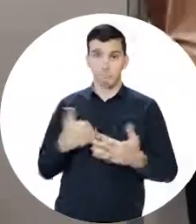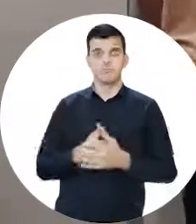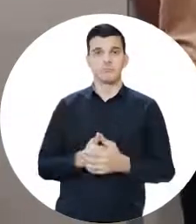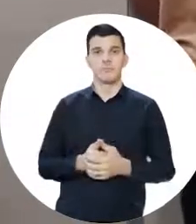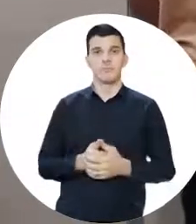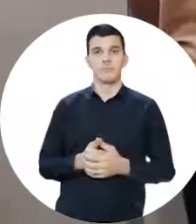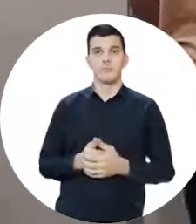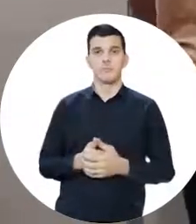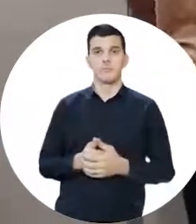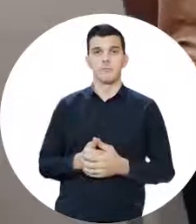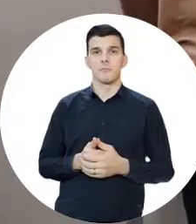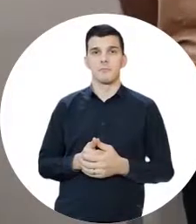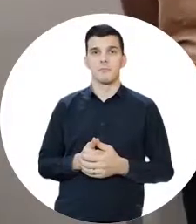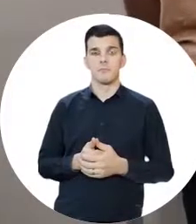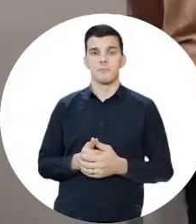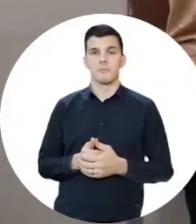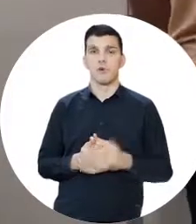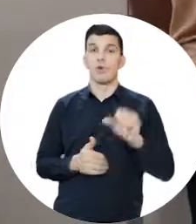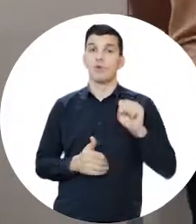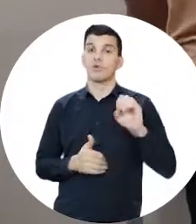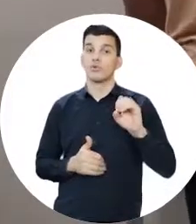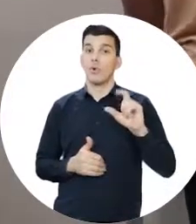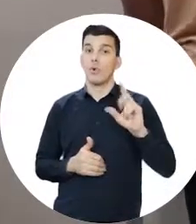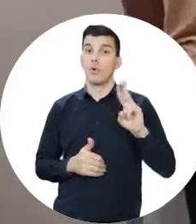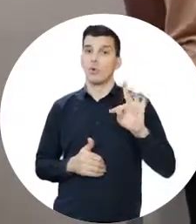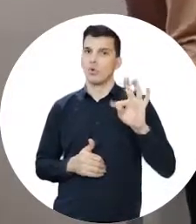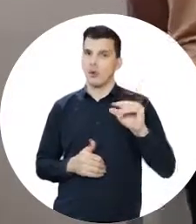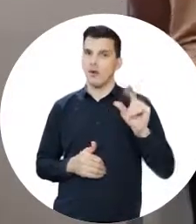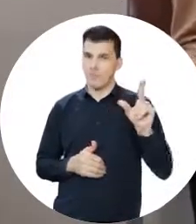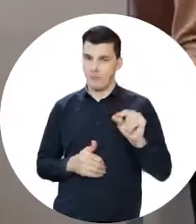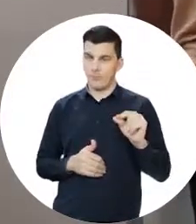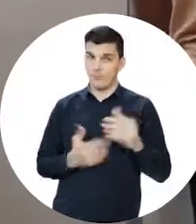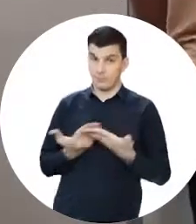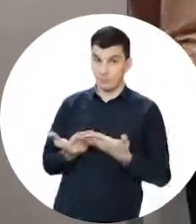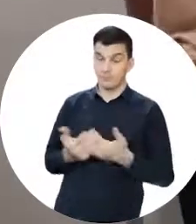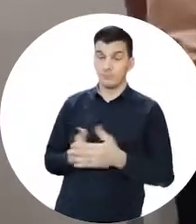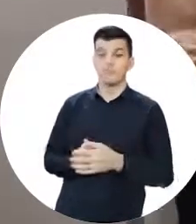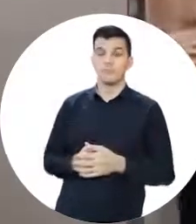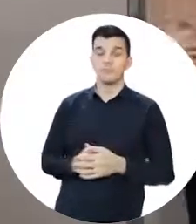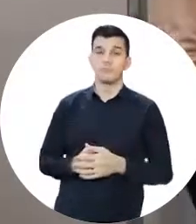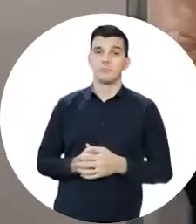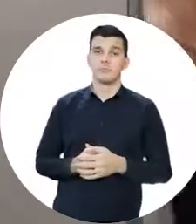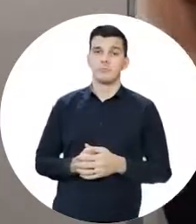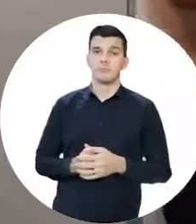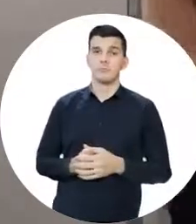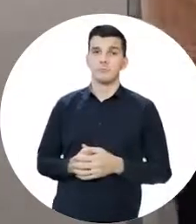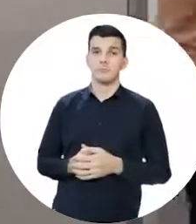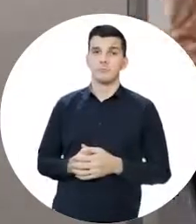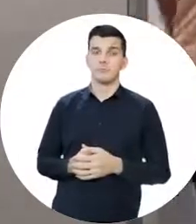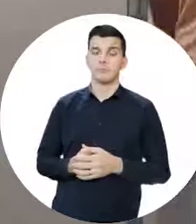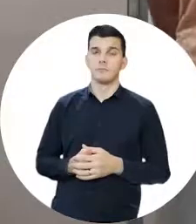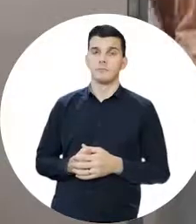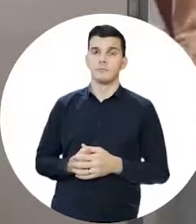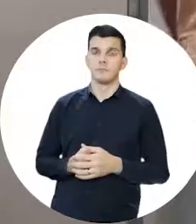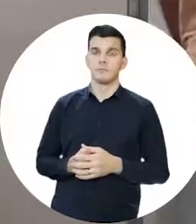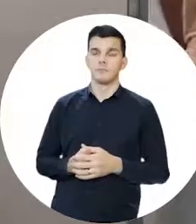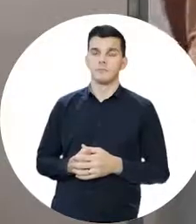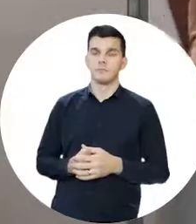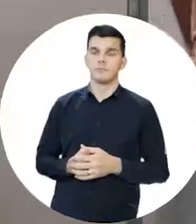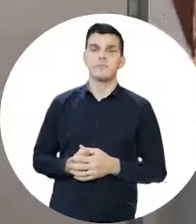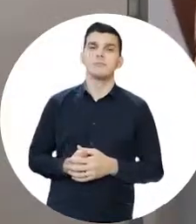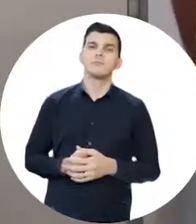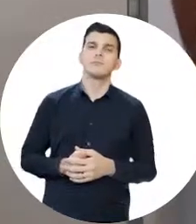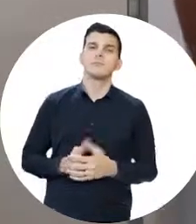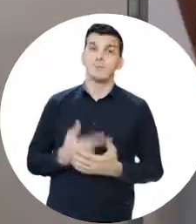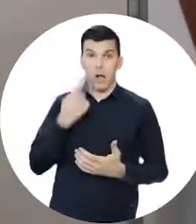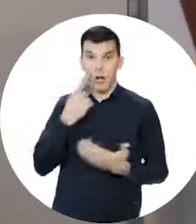igual massa de soluto, não é a menor quantidade dos dois? 50 gramas de HCl, 200 gramas de água. Qual é a menor? 50 gramas de